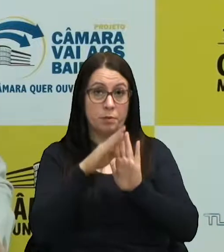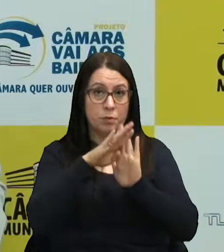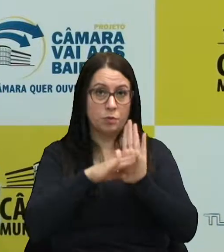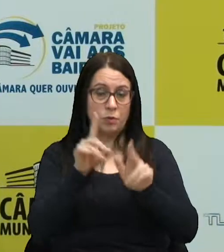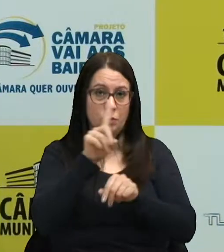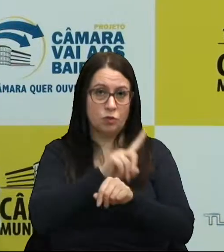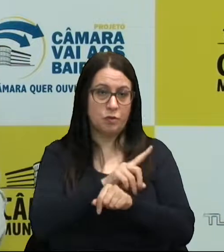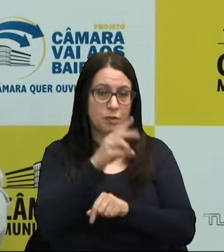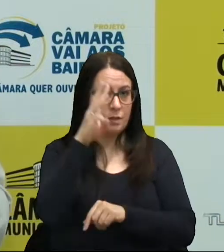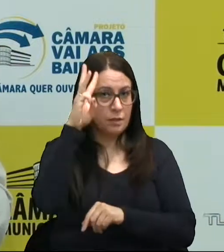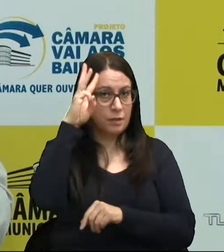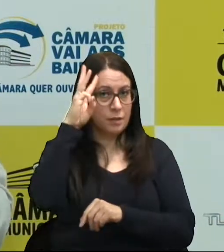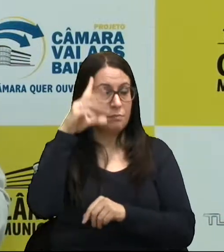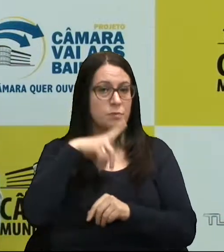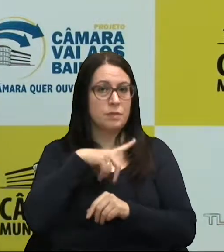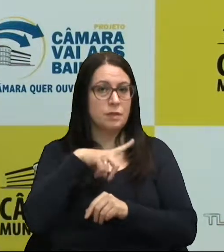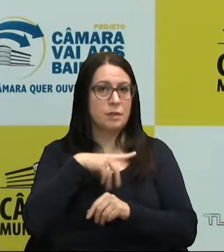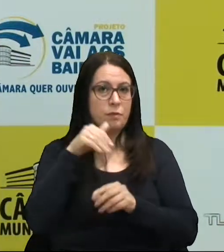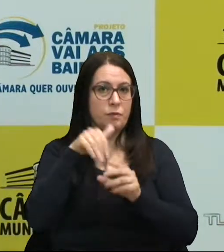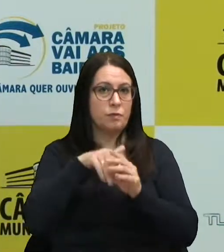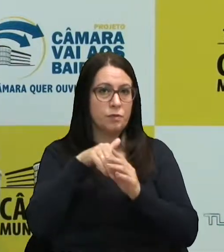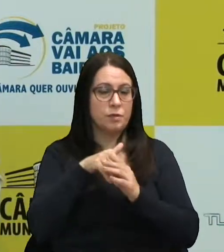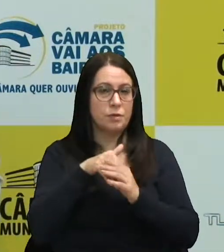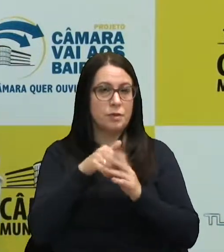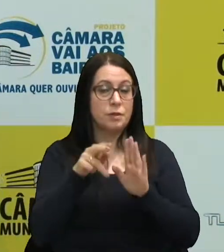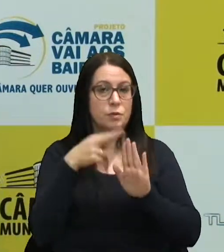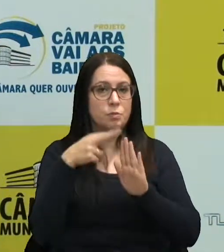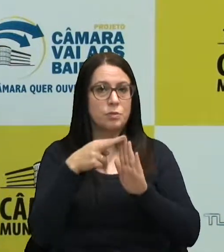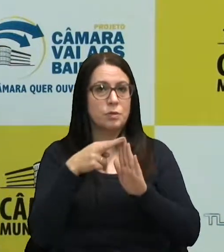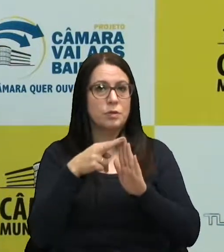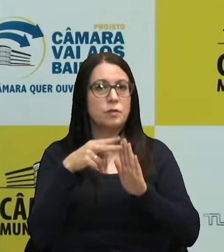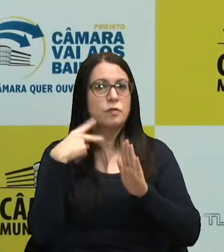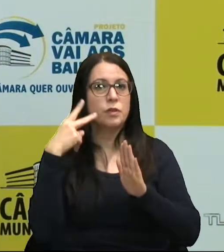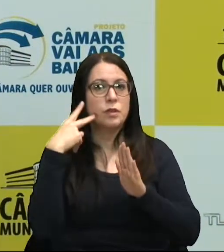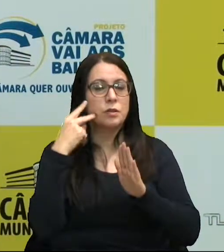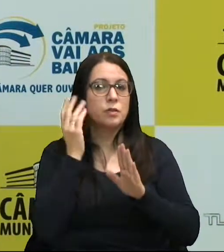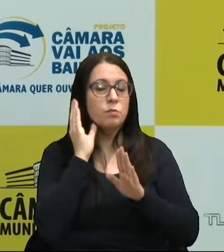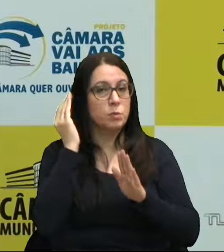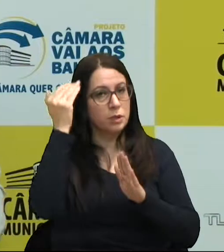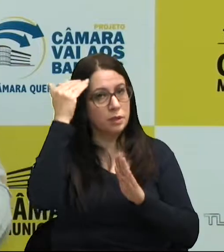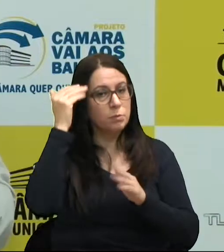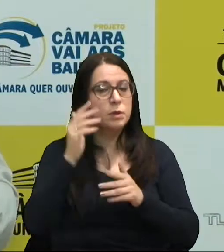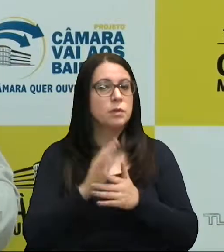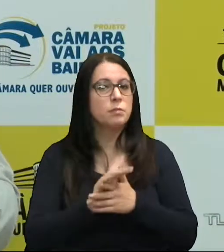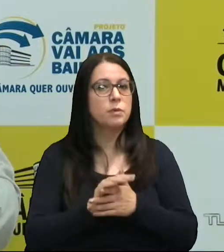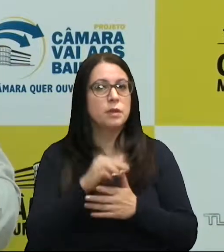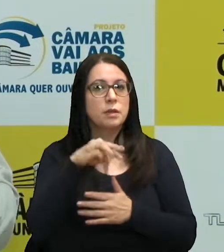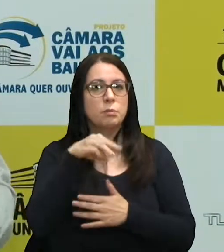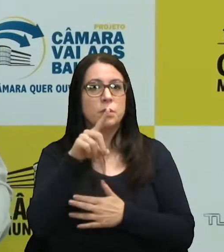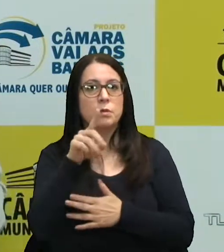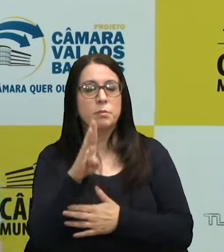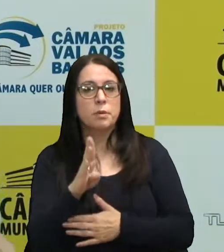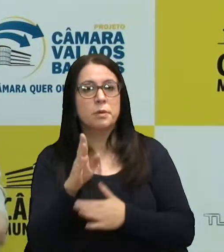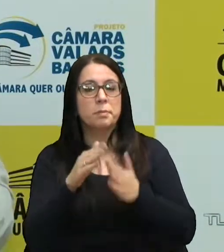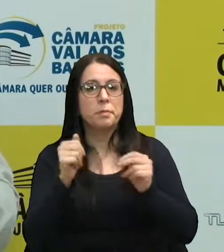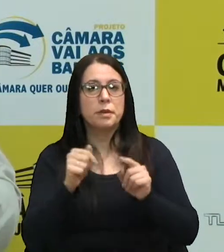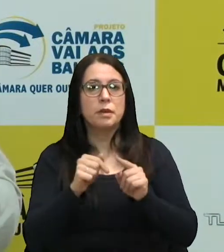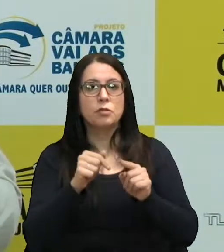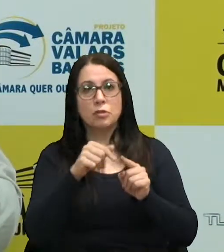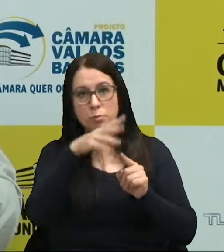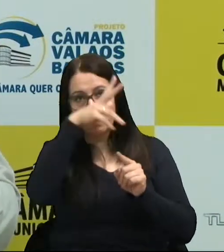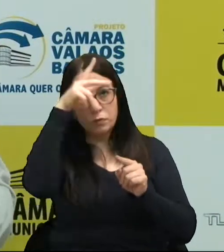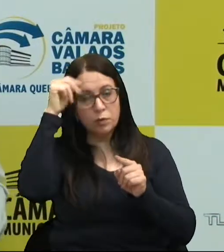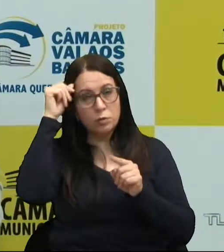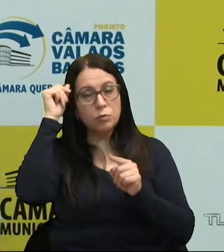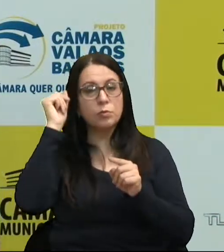dia desta terça-feira teremos em votação requerimento de autoria do vereador Felipe Gremelmaier, do MDB, que solicita ao Poder